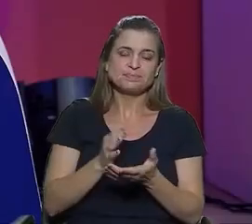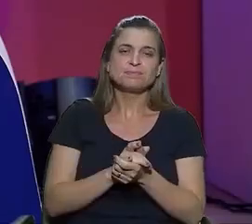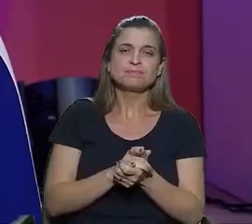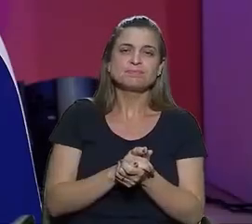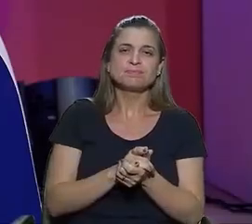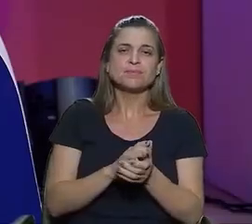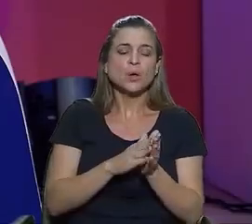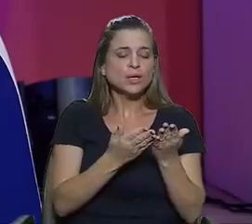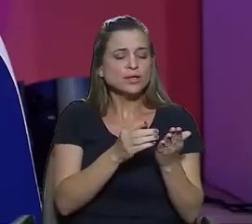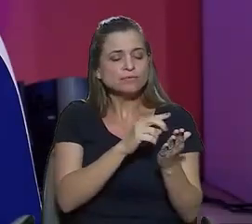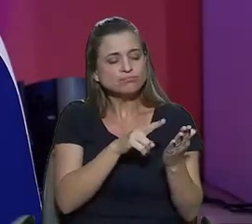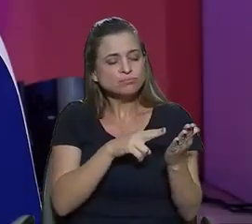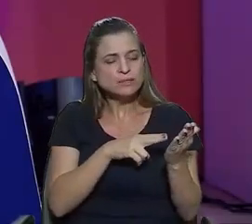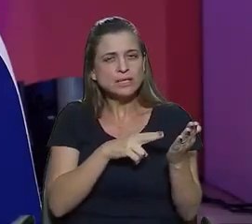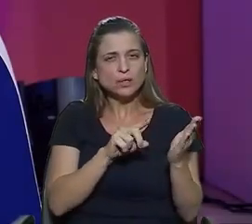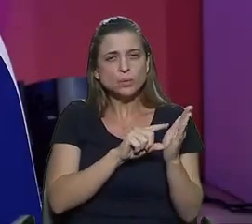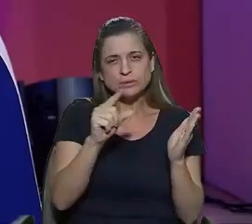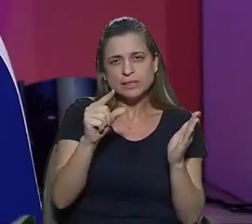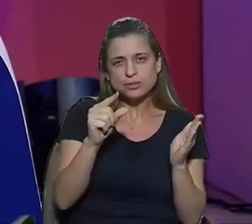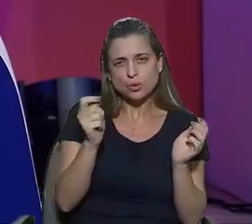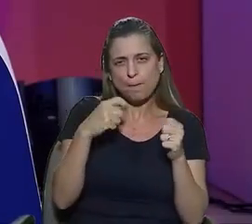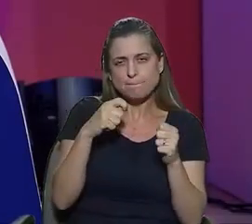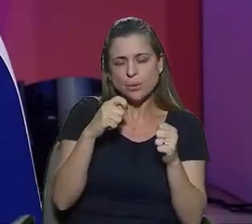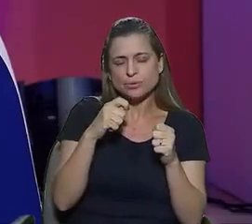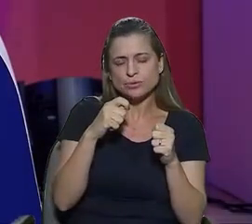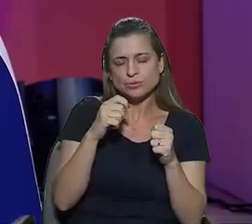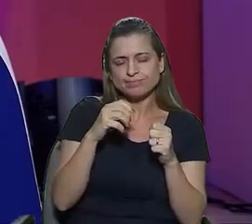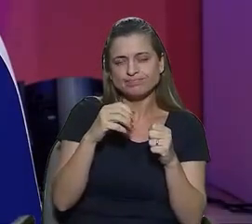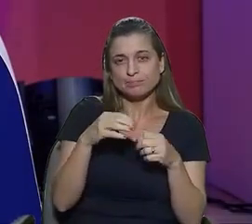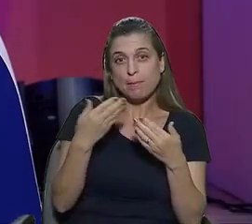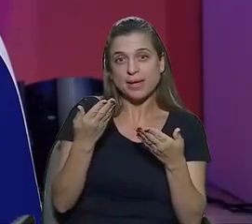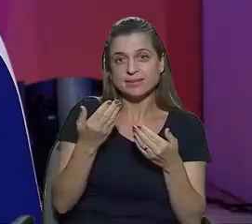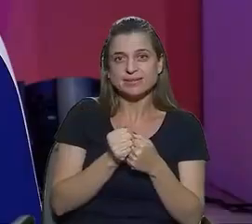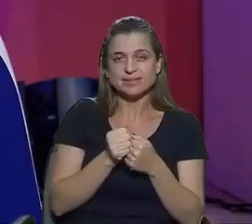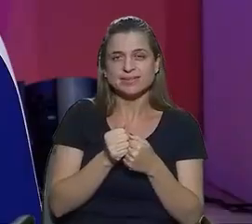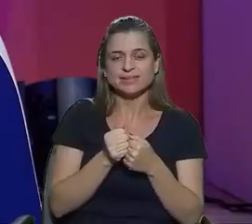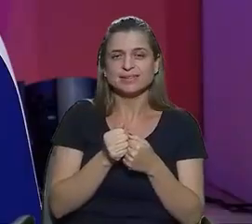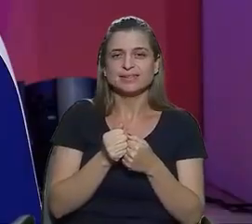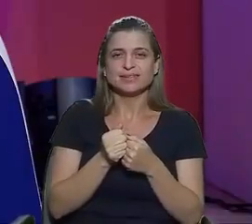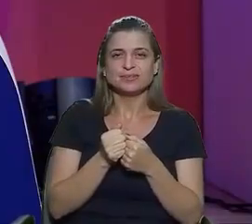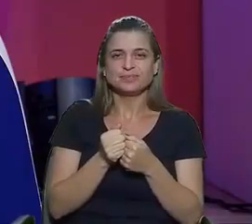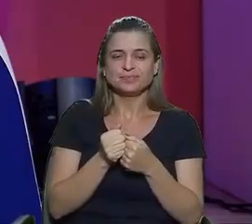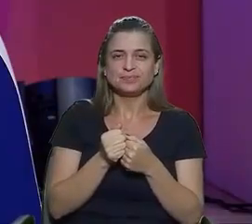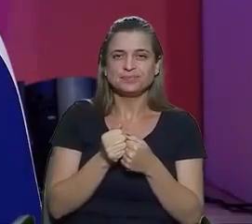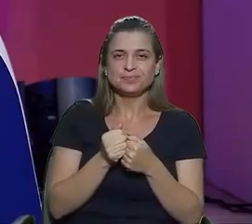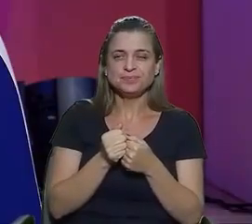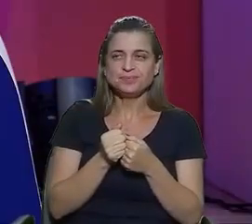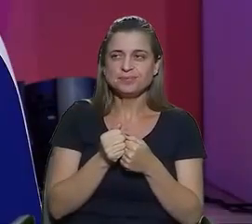vou ler um trecho. Já está quase perto das 8, né? Então, acho que eu posso ler um negócio mais para frente, né?